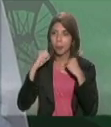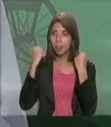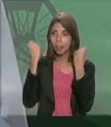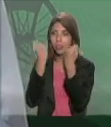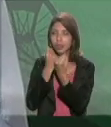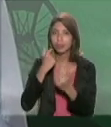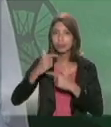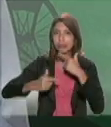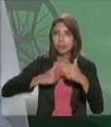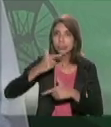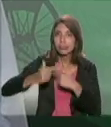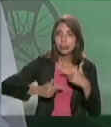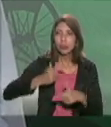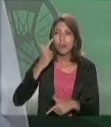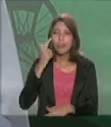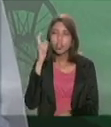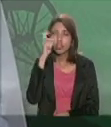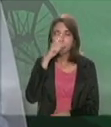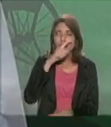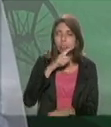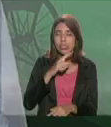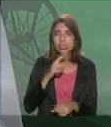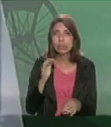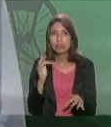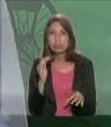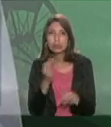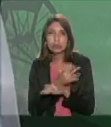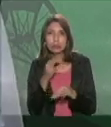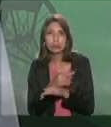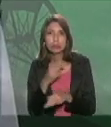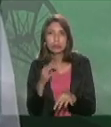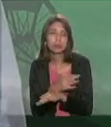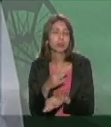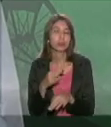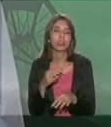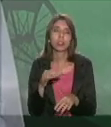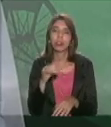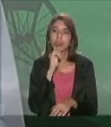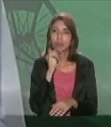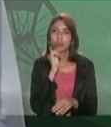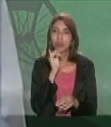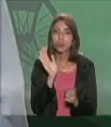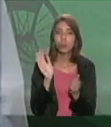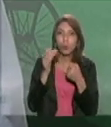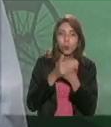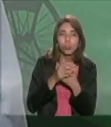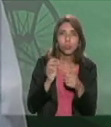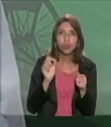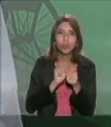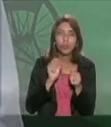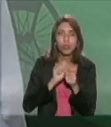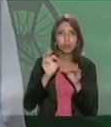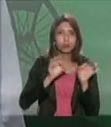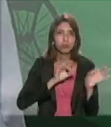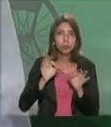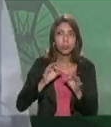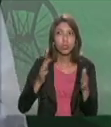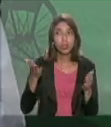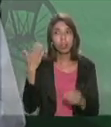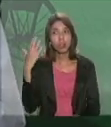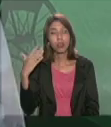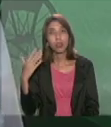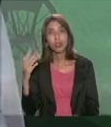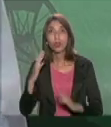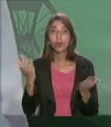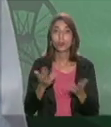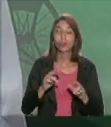no Maracanã, o que você tem que driblar de dificuldades, principalmente nós que atuamos nos bastidores, né, o acesso a jogadores era uma coisa,